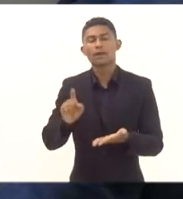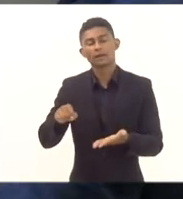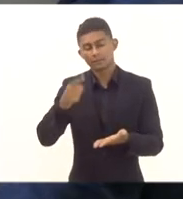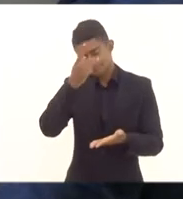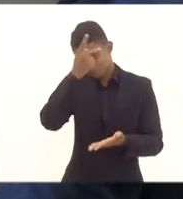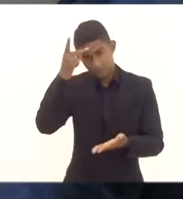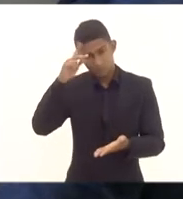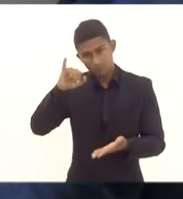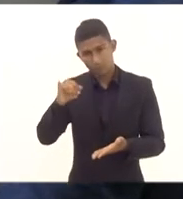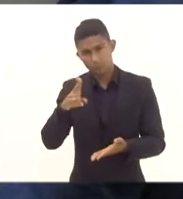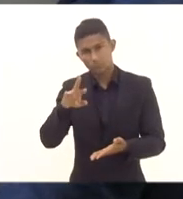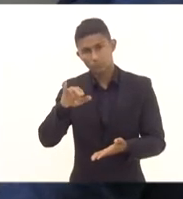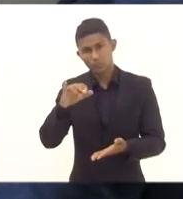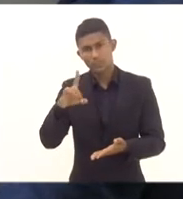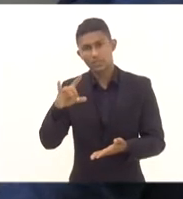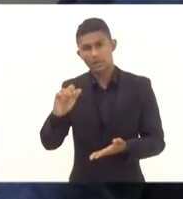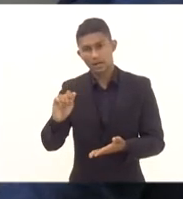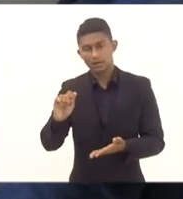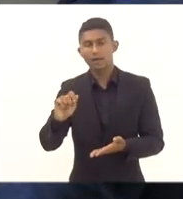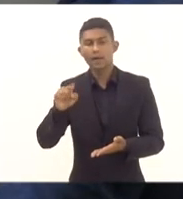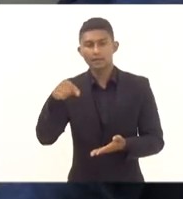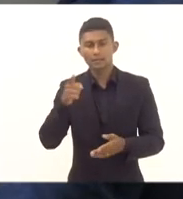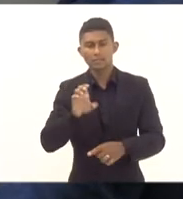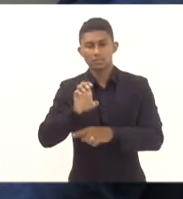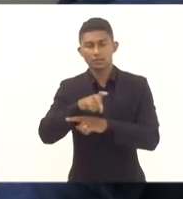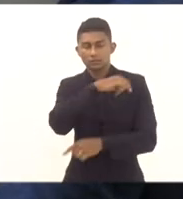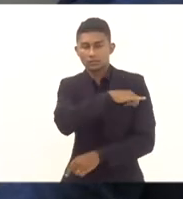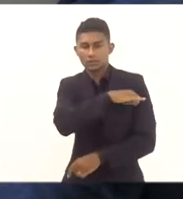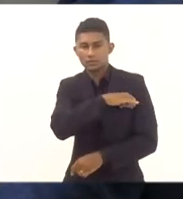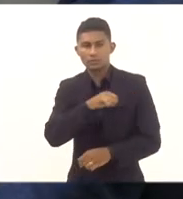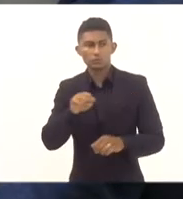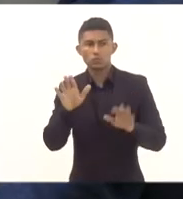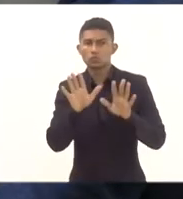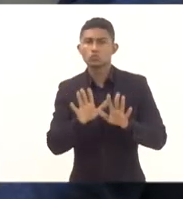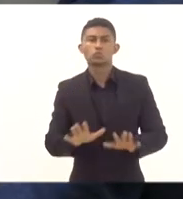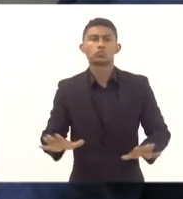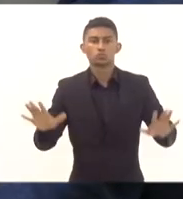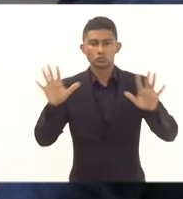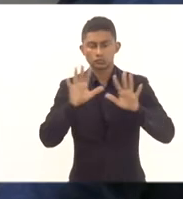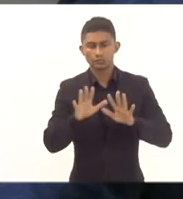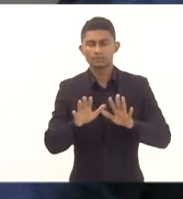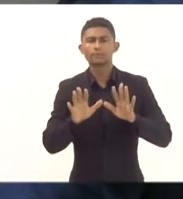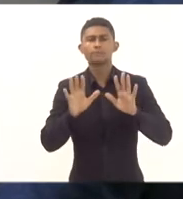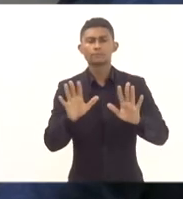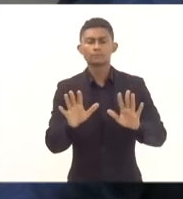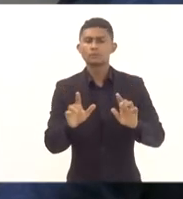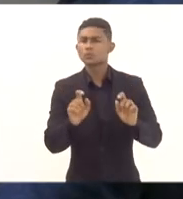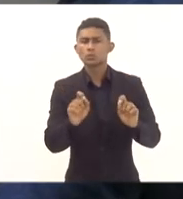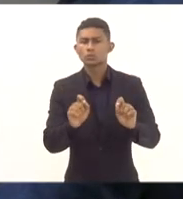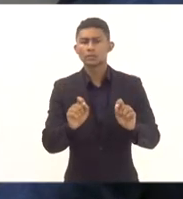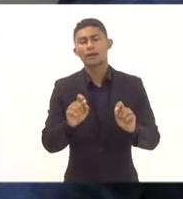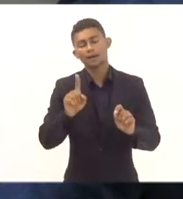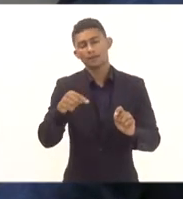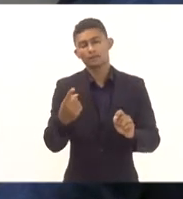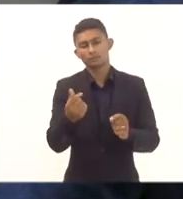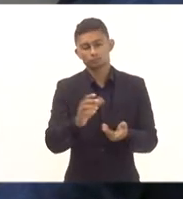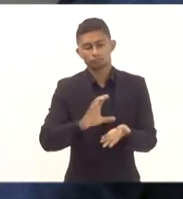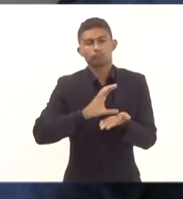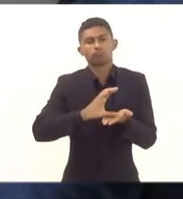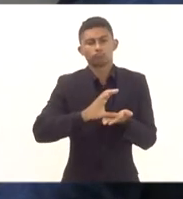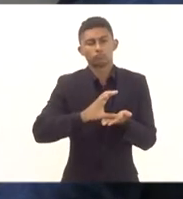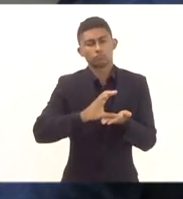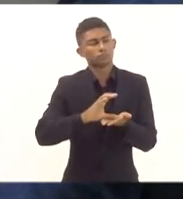tá estou no estado do Rio de Janeiro todo a questão muito orçamentário por quê e